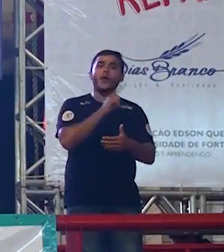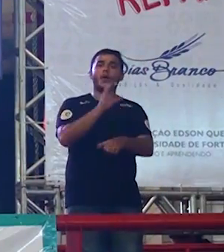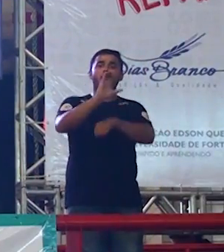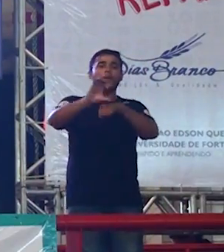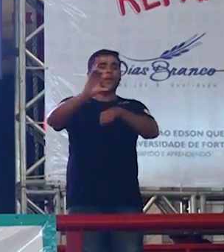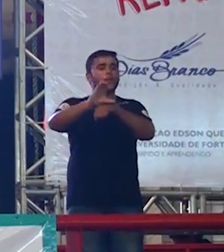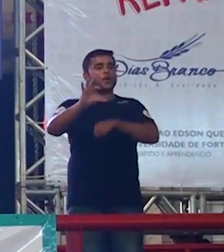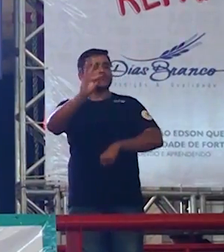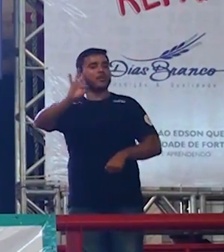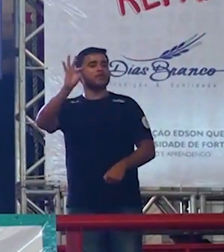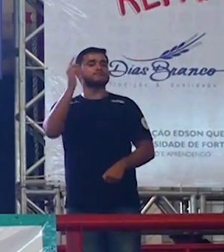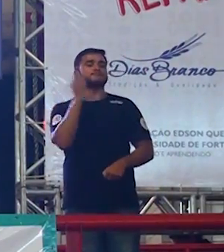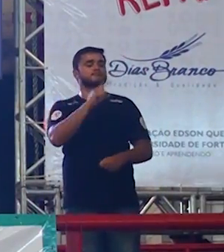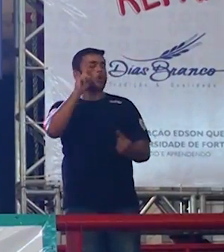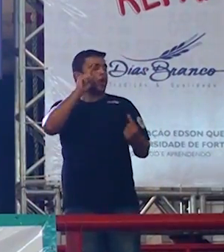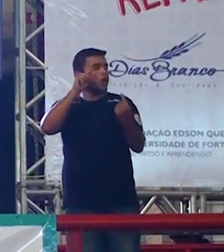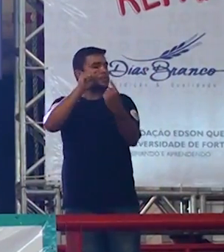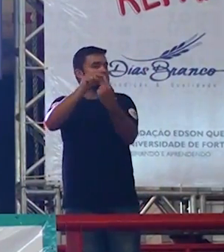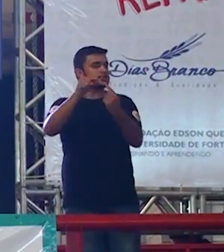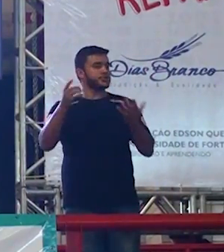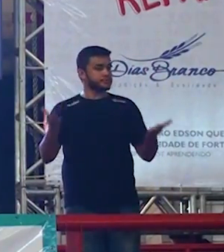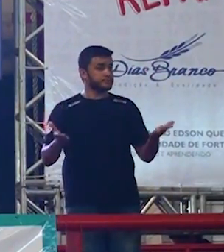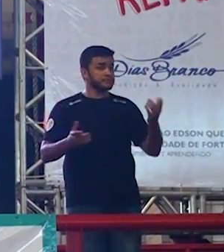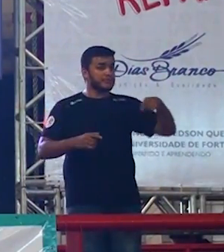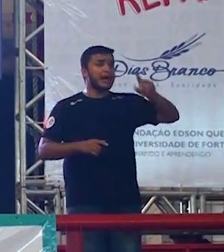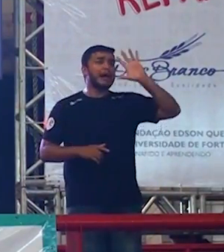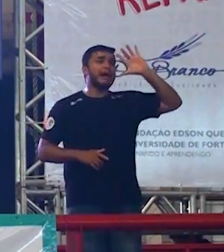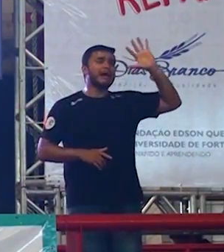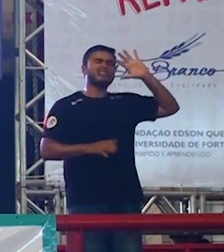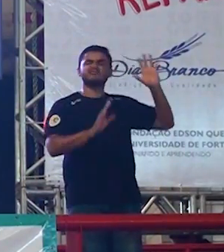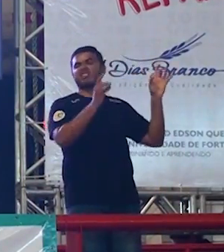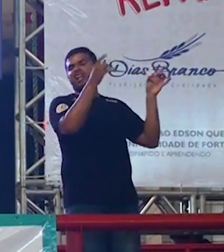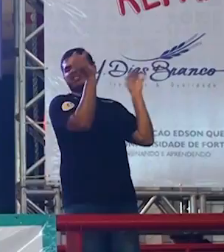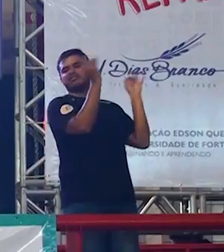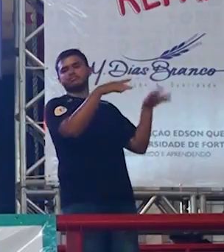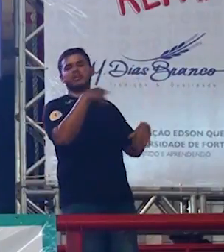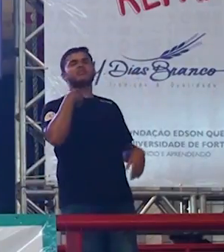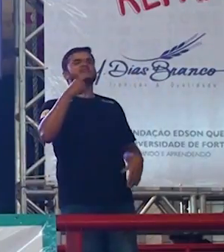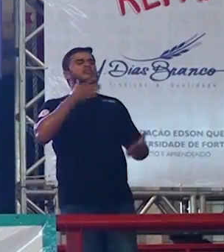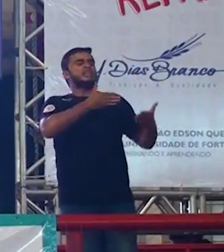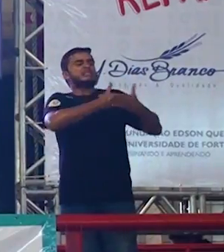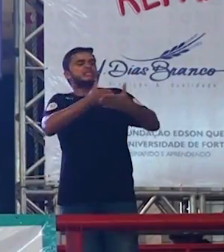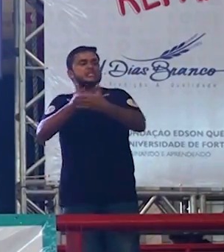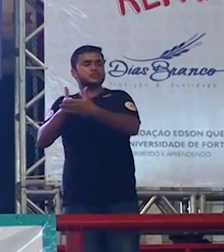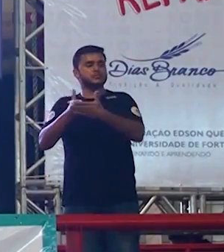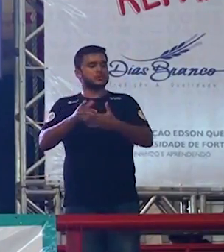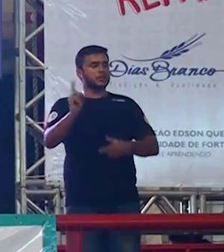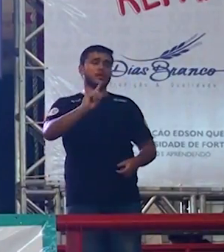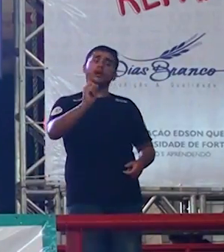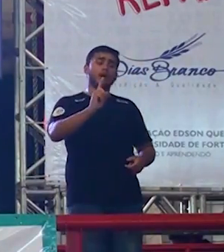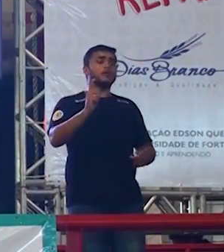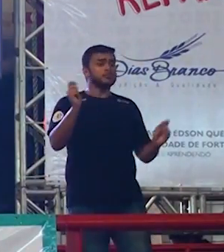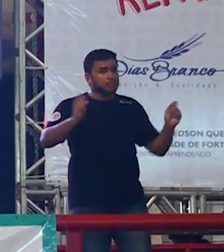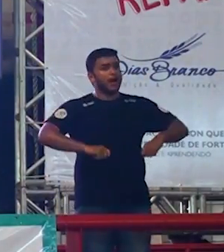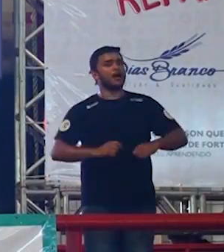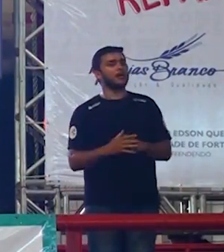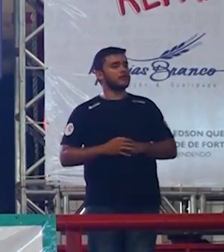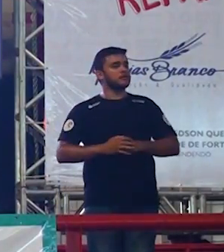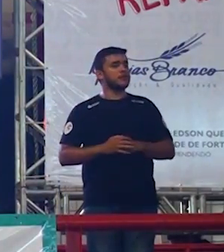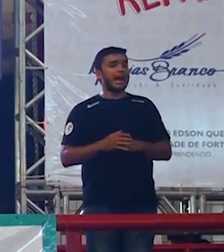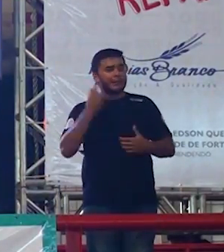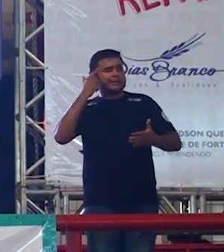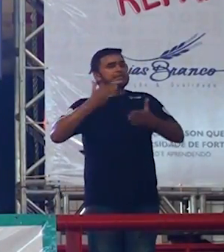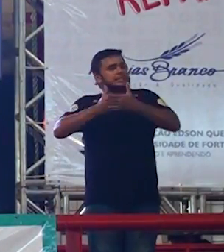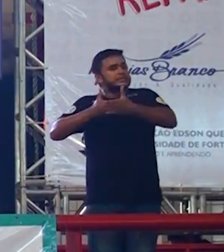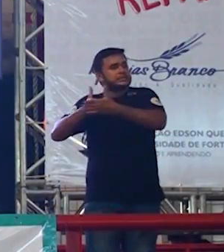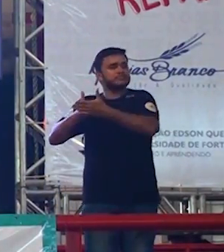desses sonhos. Então todos nós temos que sonhar. Não tenha medo de sonhar. E dê passos para que esses sonhos se